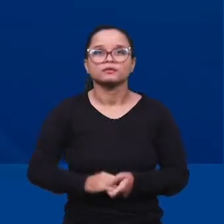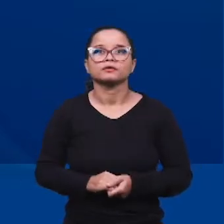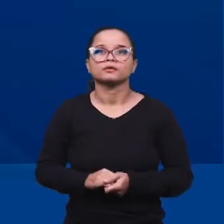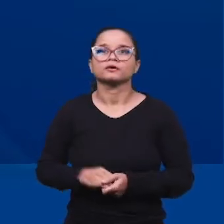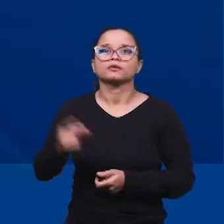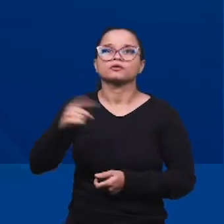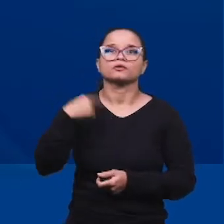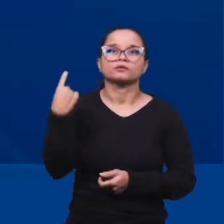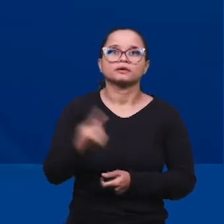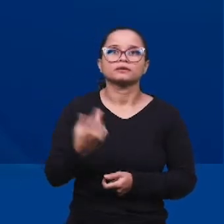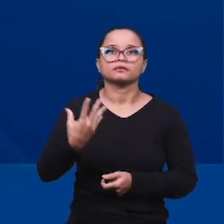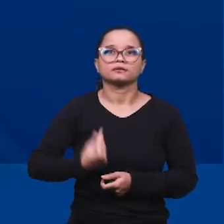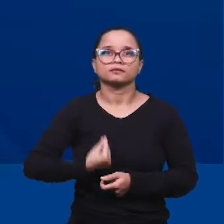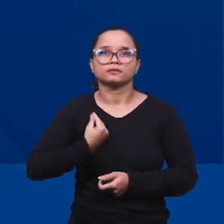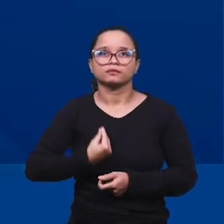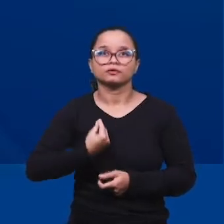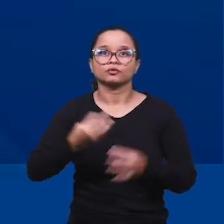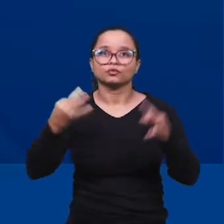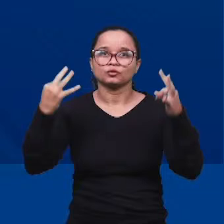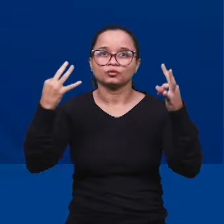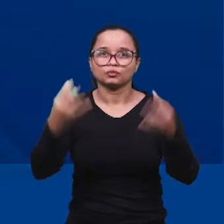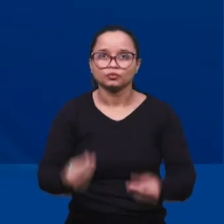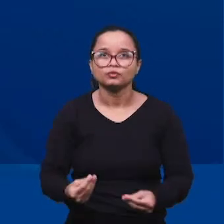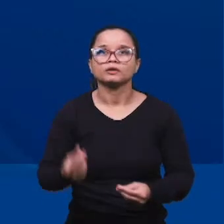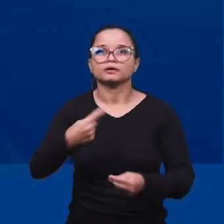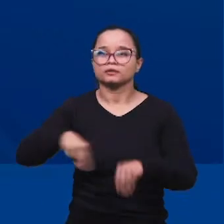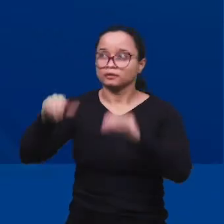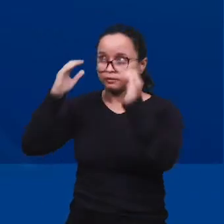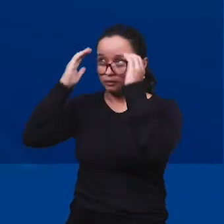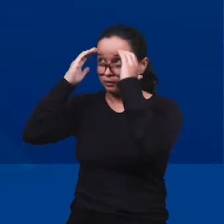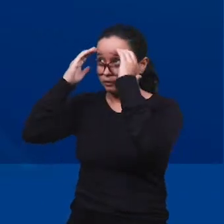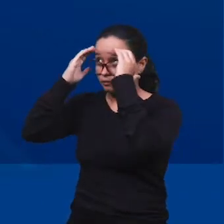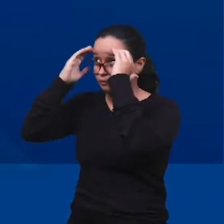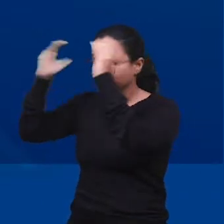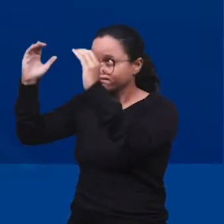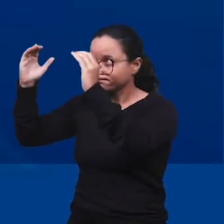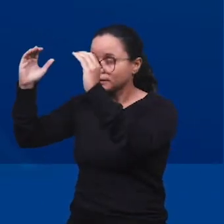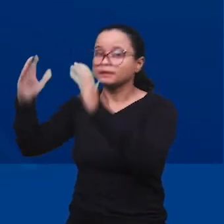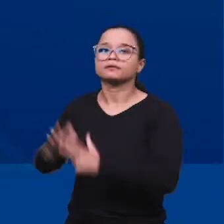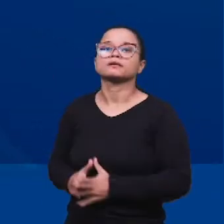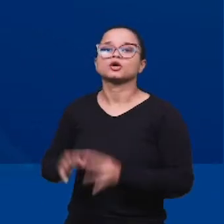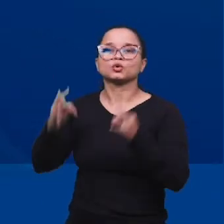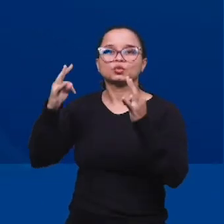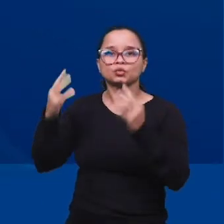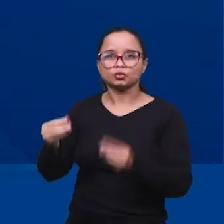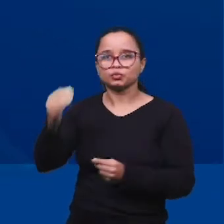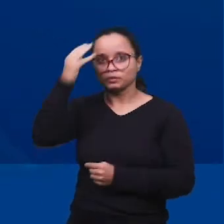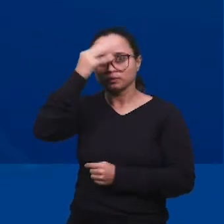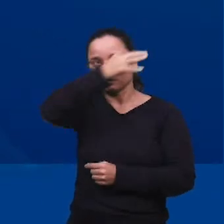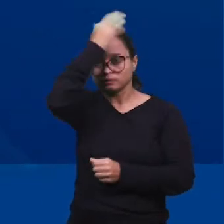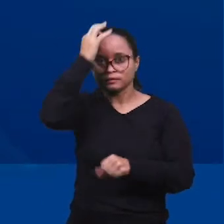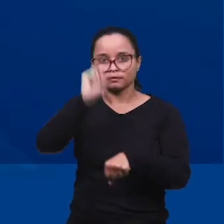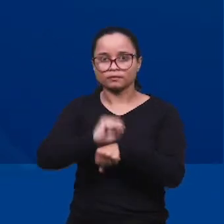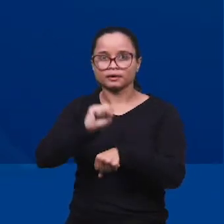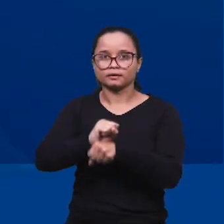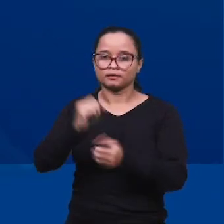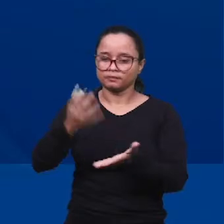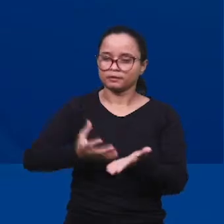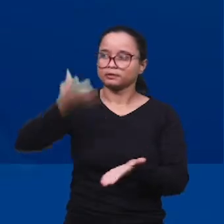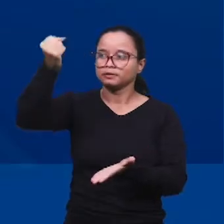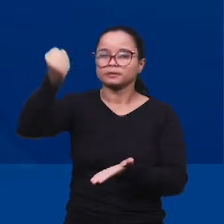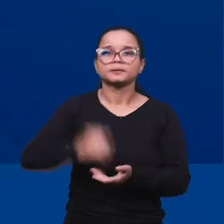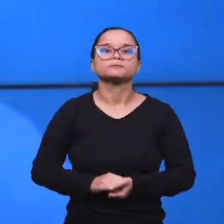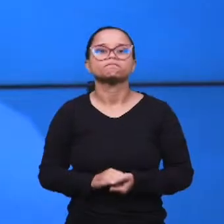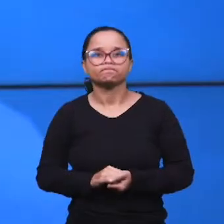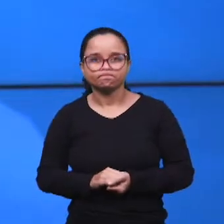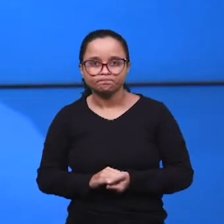momento que estamos vivendo e compreender a importância de ouvir, ler e guardar as profecias deste livro e nos preparar para o arrebatamento. A todos a paz do